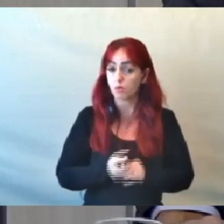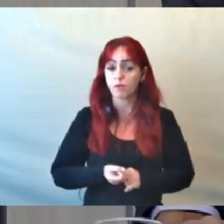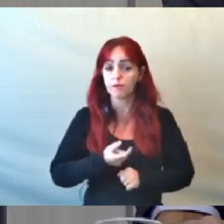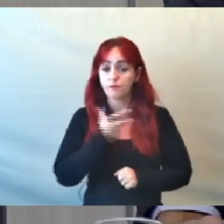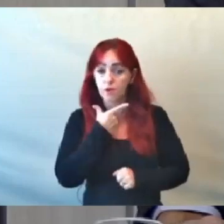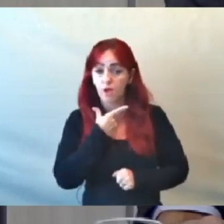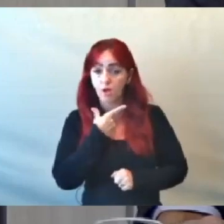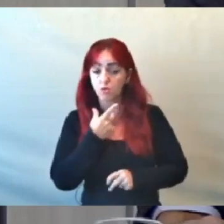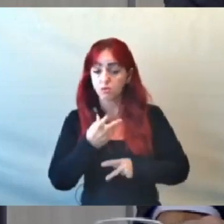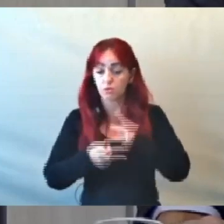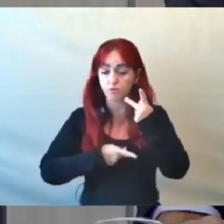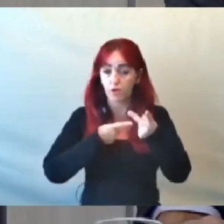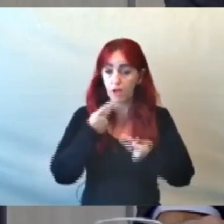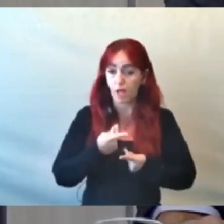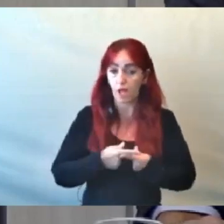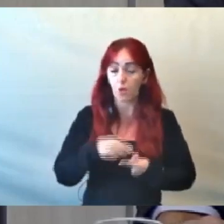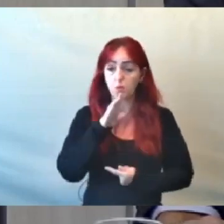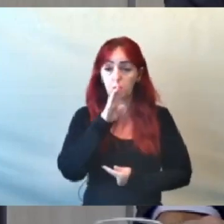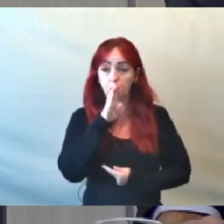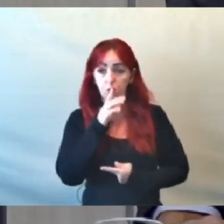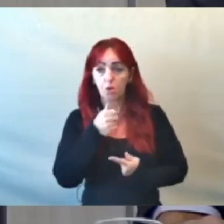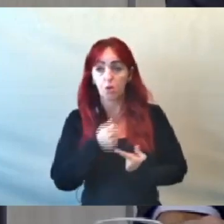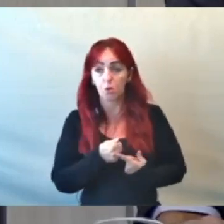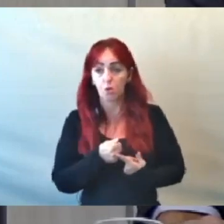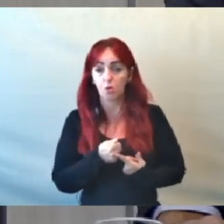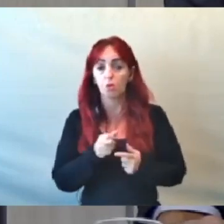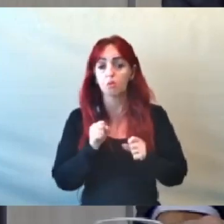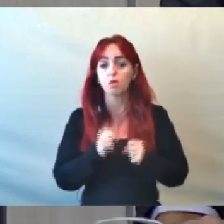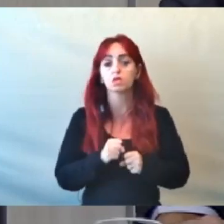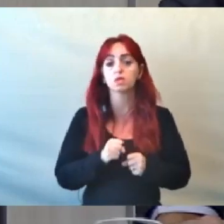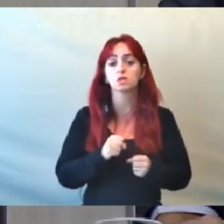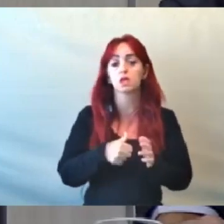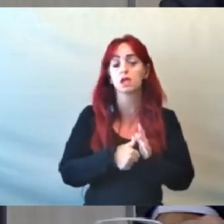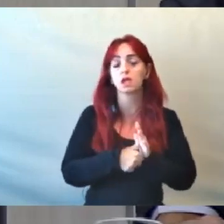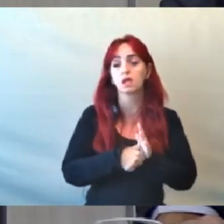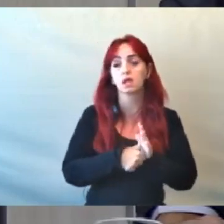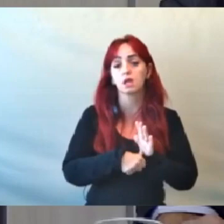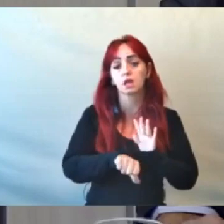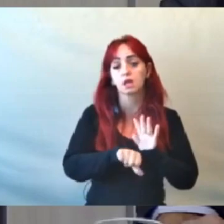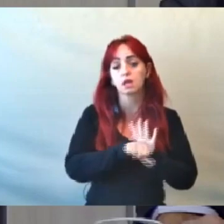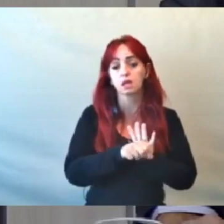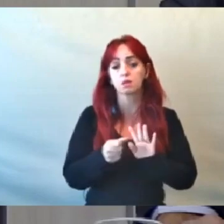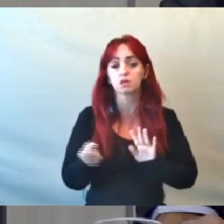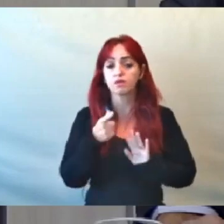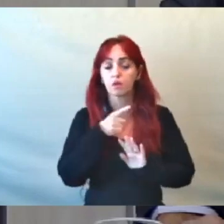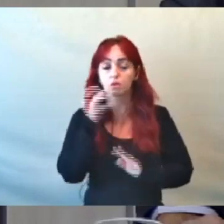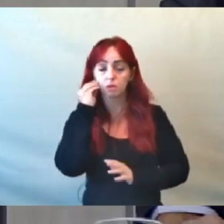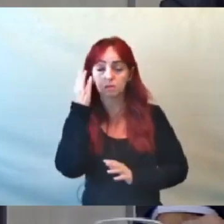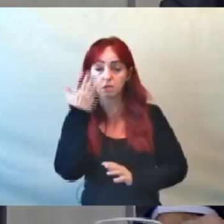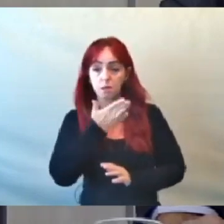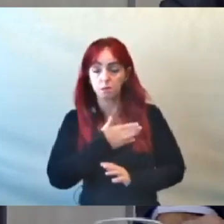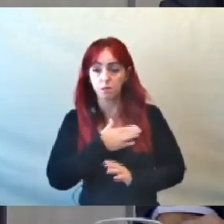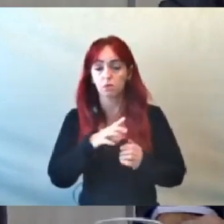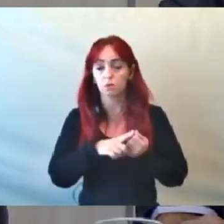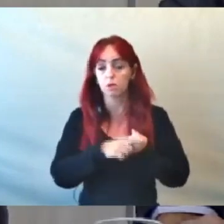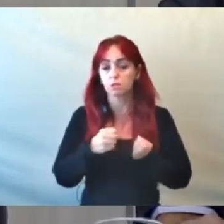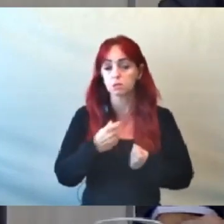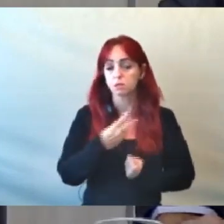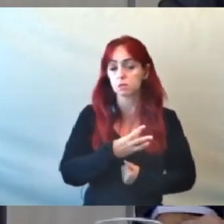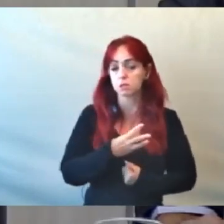poderá incorrer no crime de falso testemunho nos termos do artigo 342 do Código Penal.